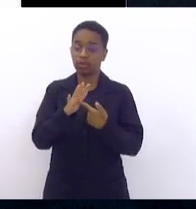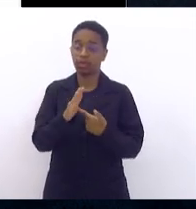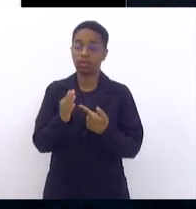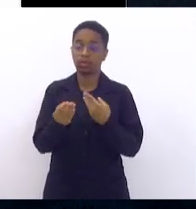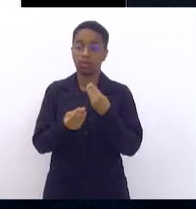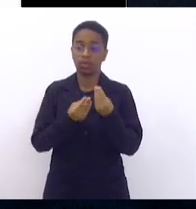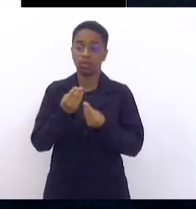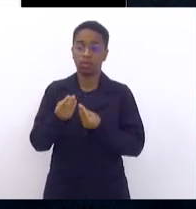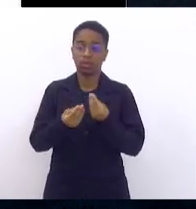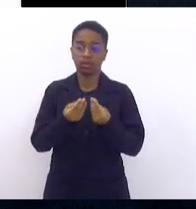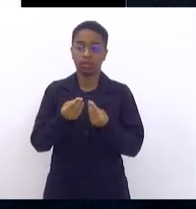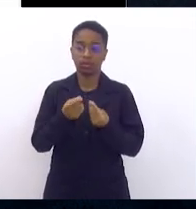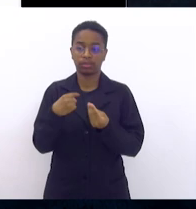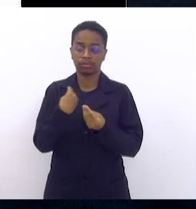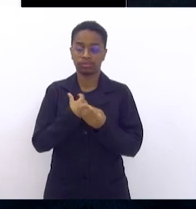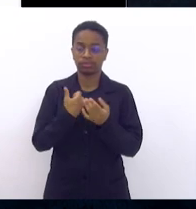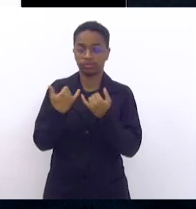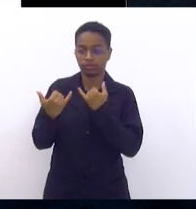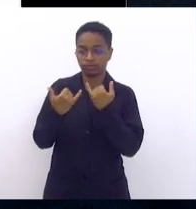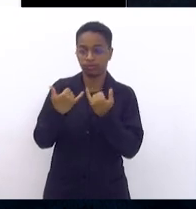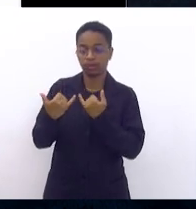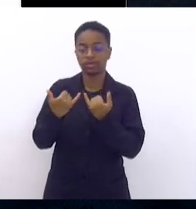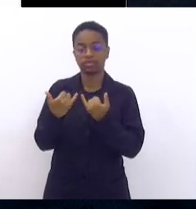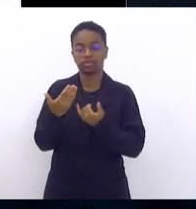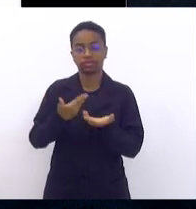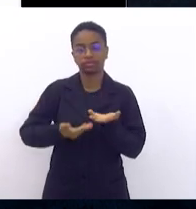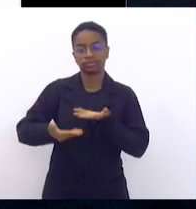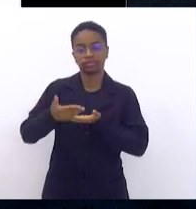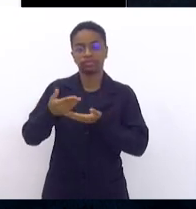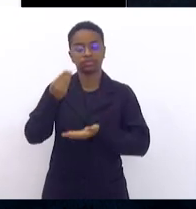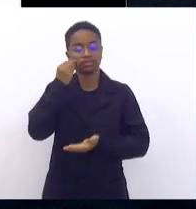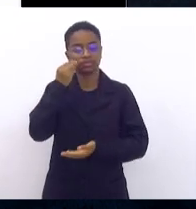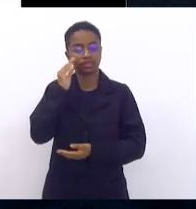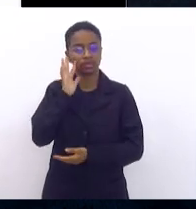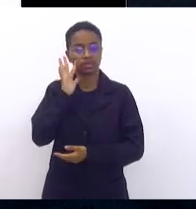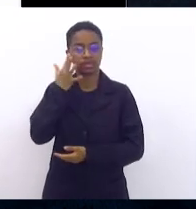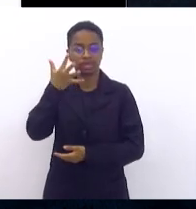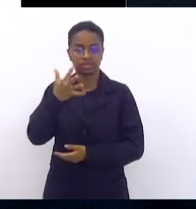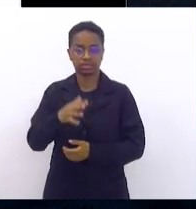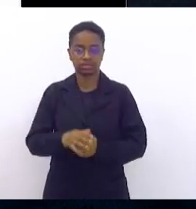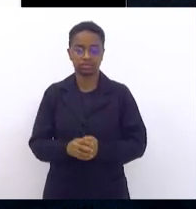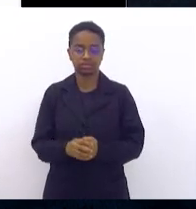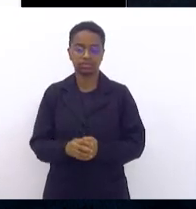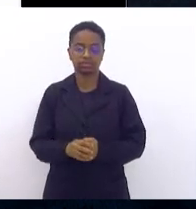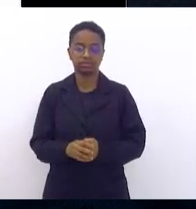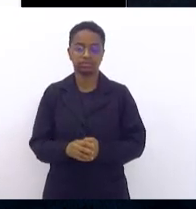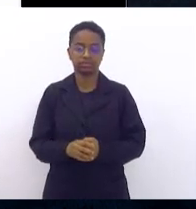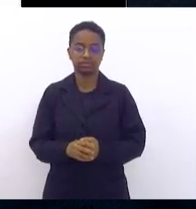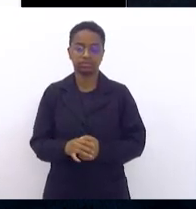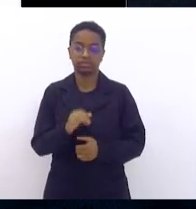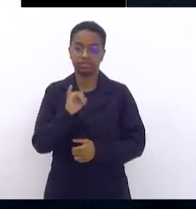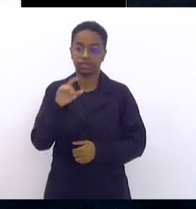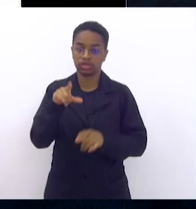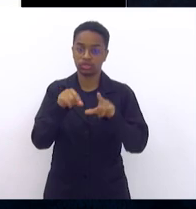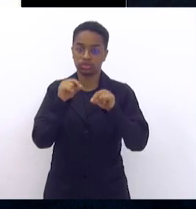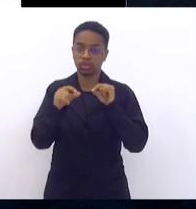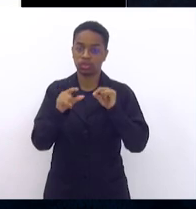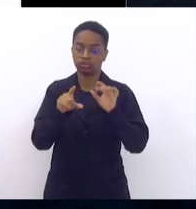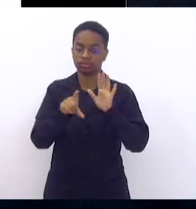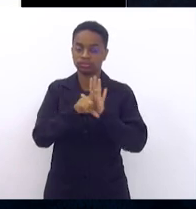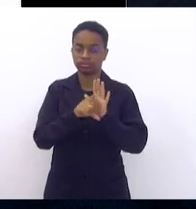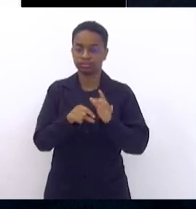de fato informações avalia o todo para uma tomada de decisão quando se define uma uma legislação